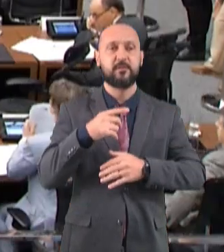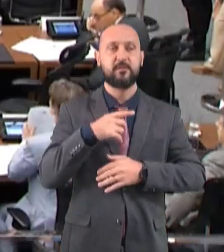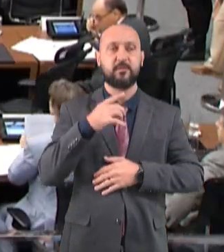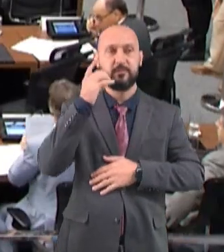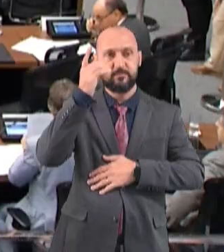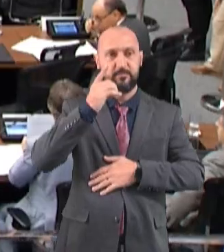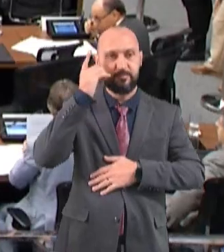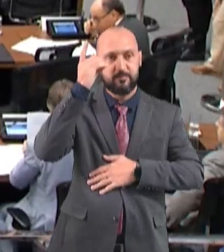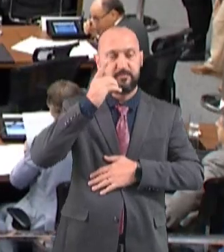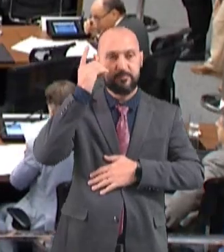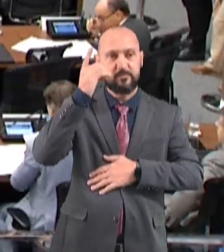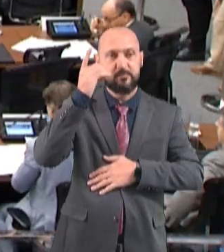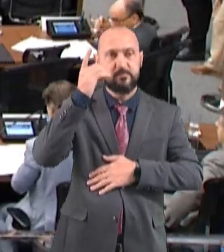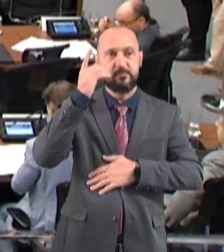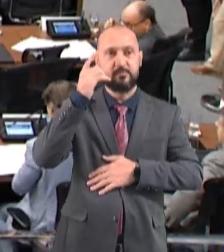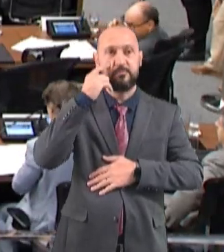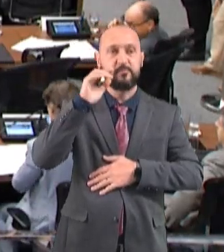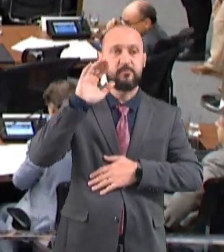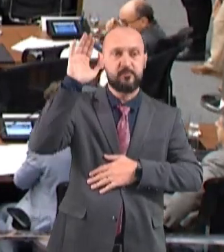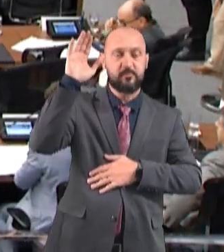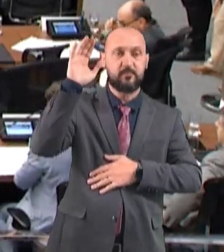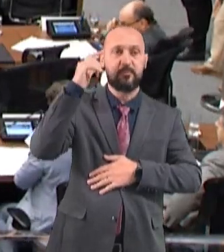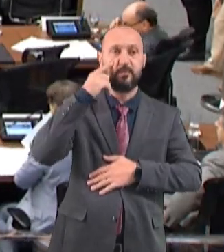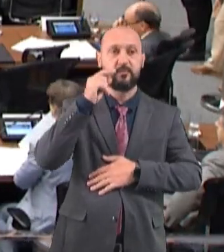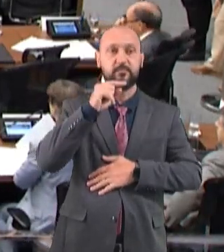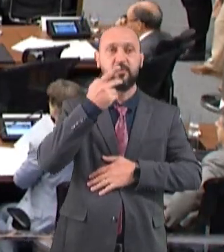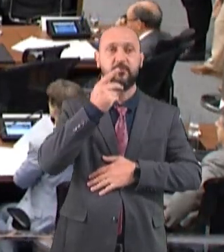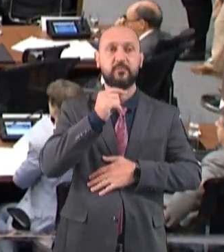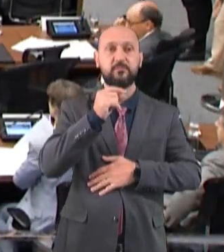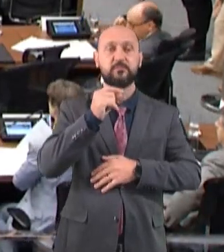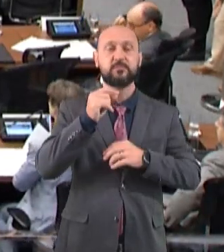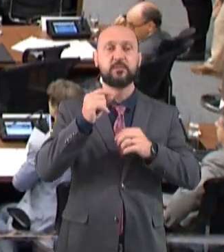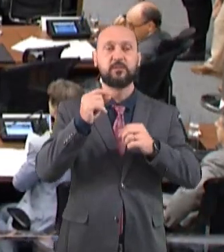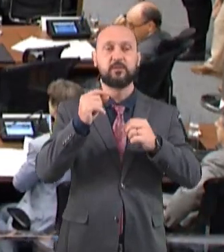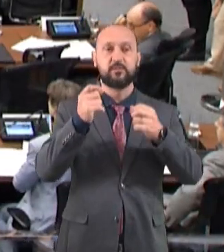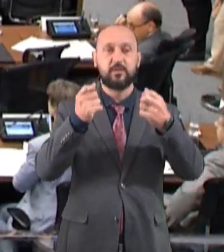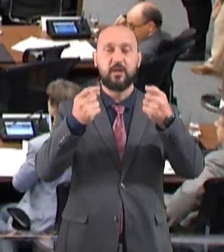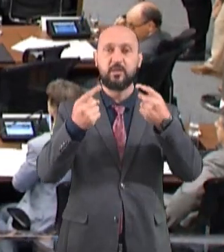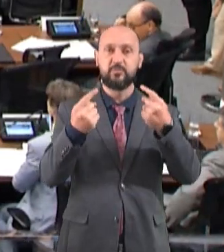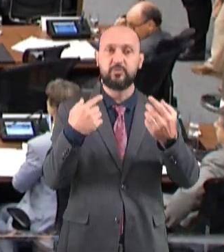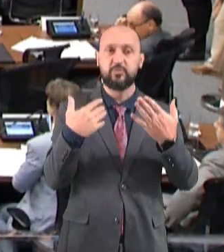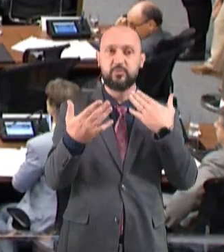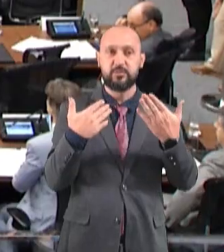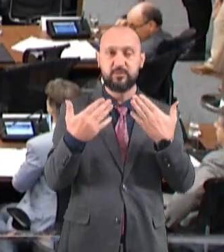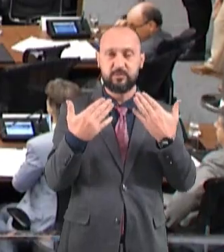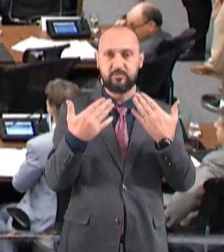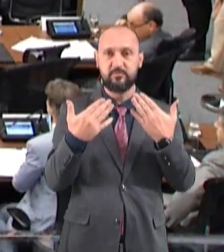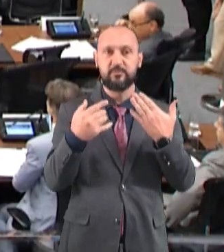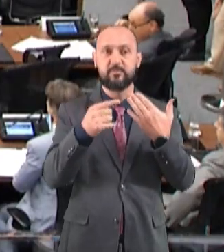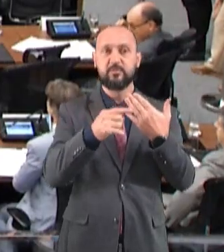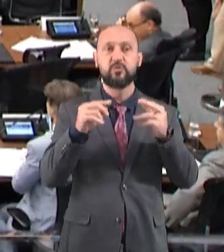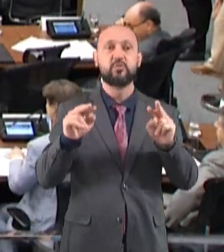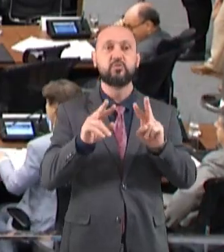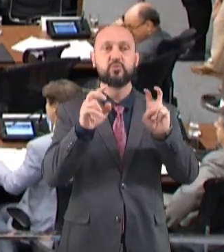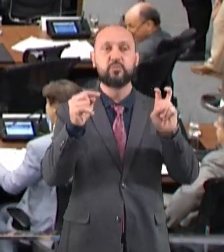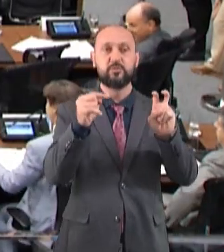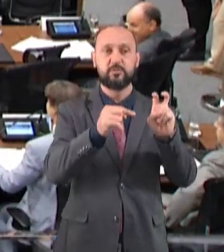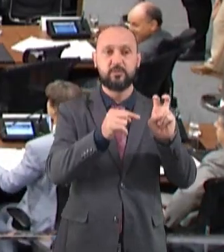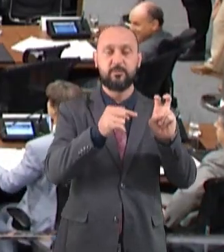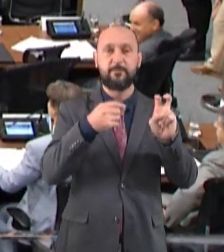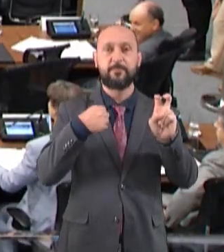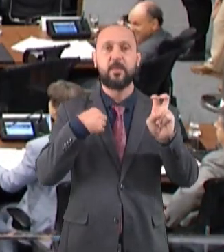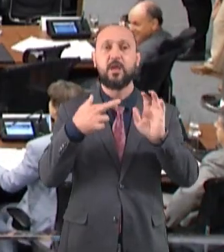deputado. autorização. Não, só uma questão de ordem também. O Vossa Excelência está fazendo a discussão de uma matéria